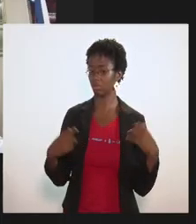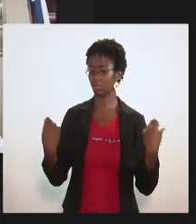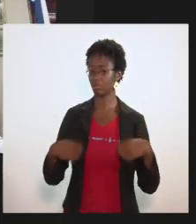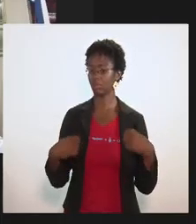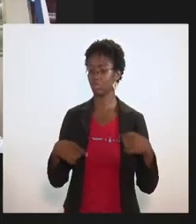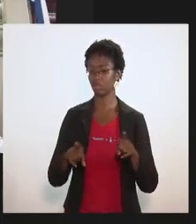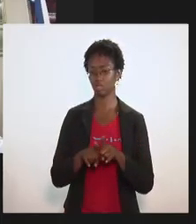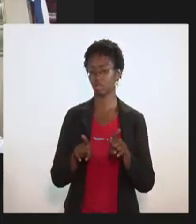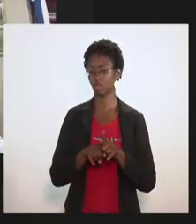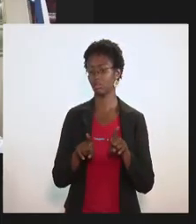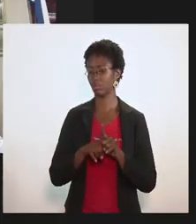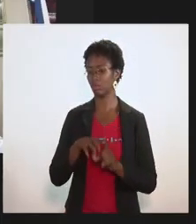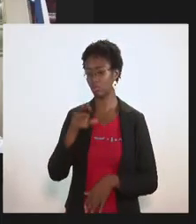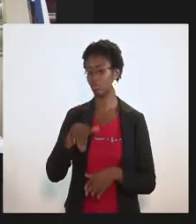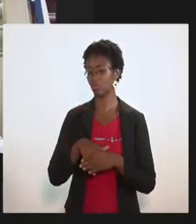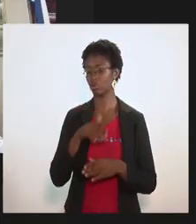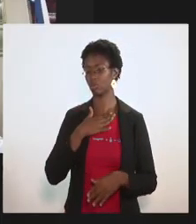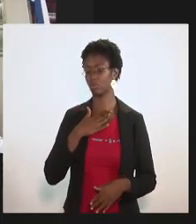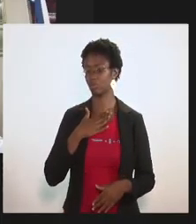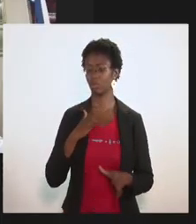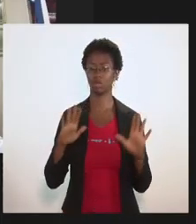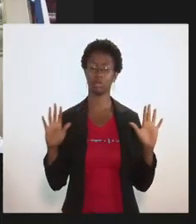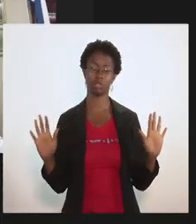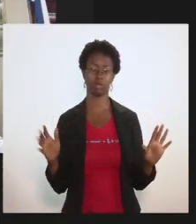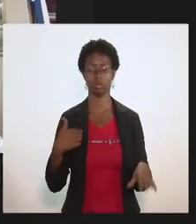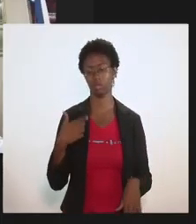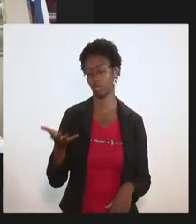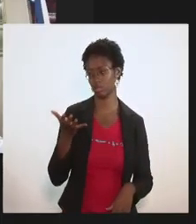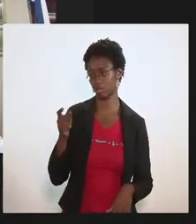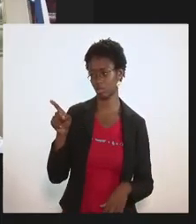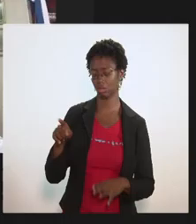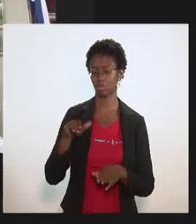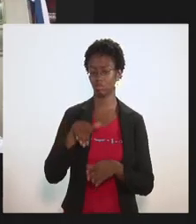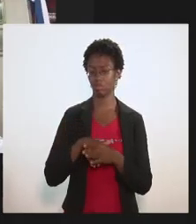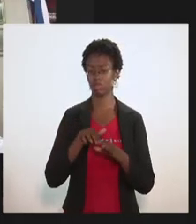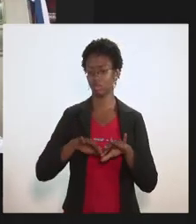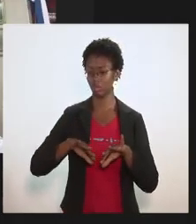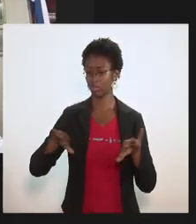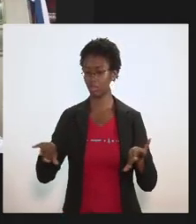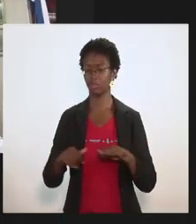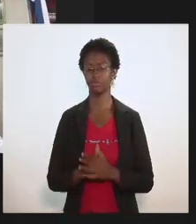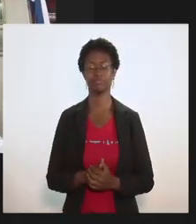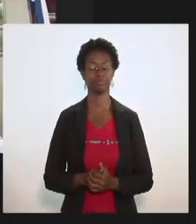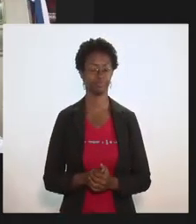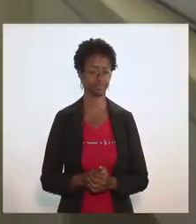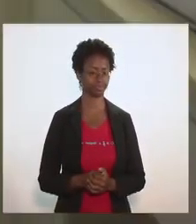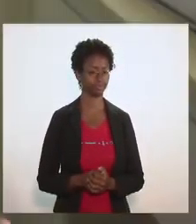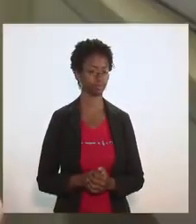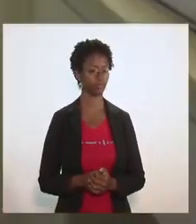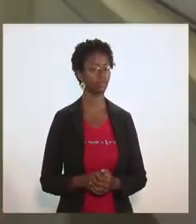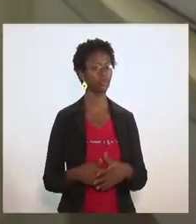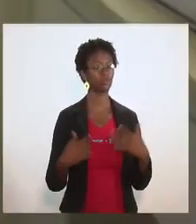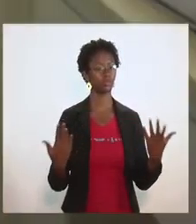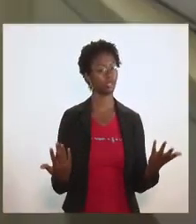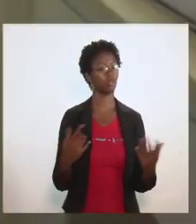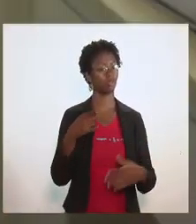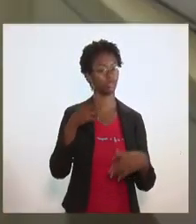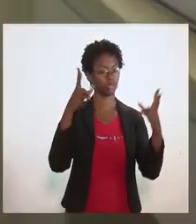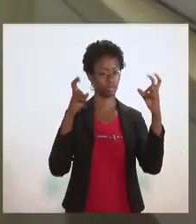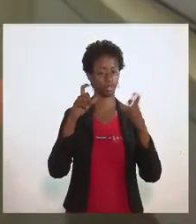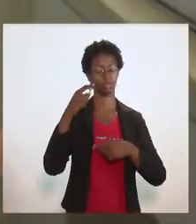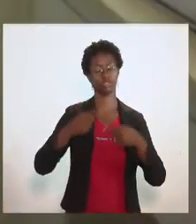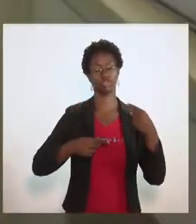aí. Sim. Deputado Espal. Eu tenho um voto separado. Se ele vai pedir vista,